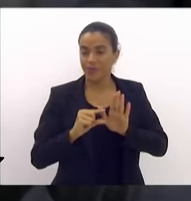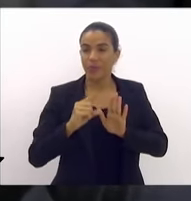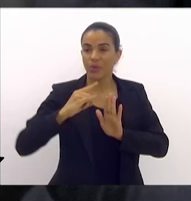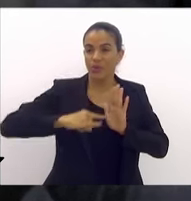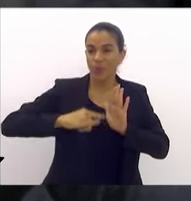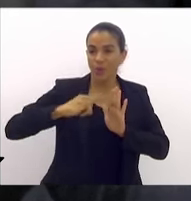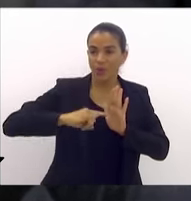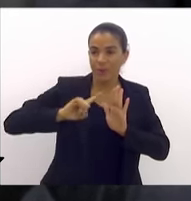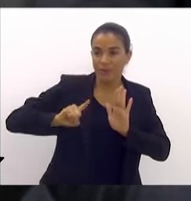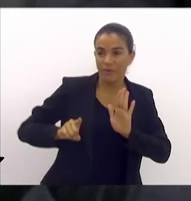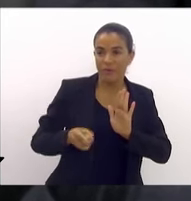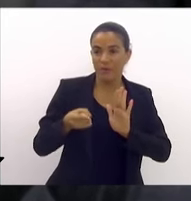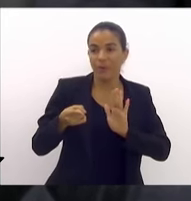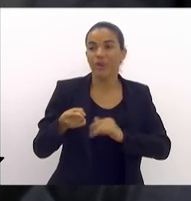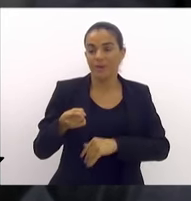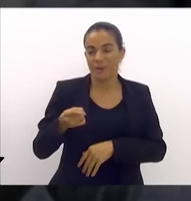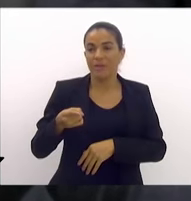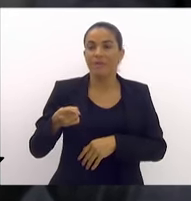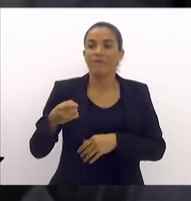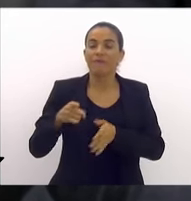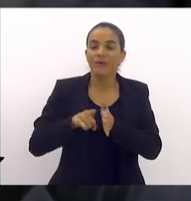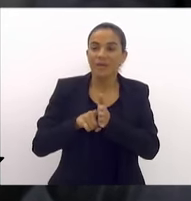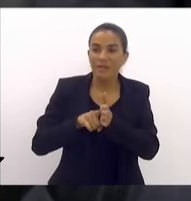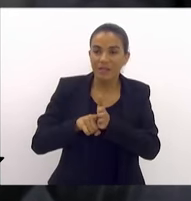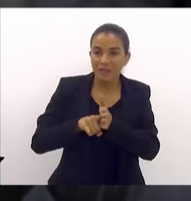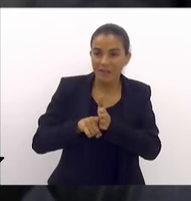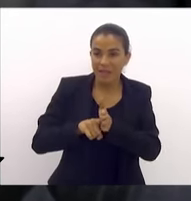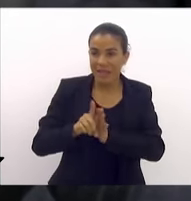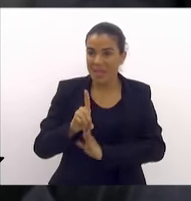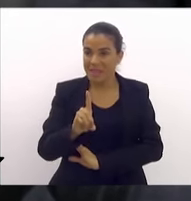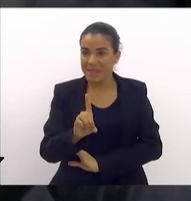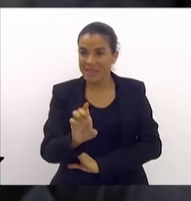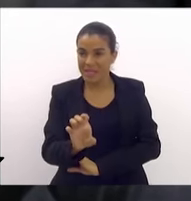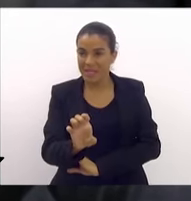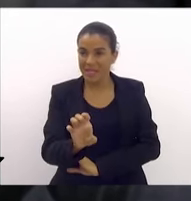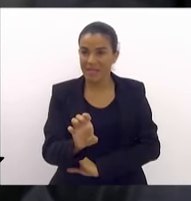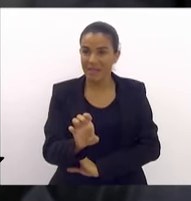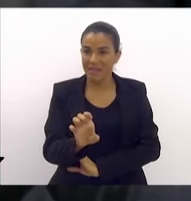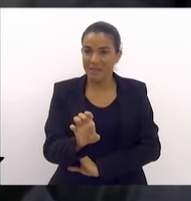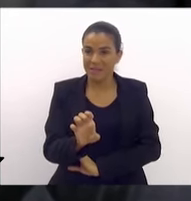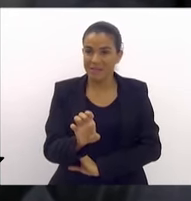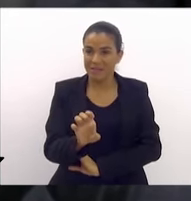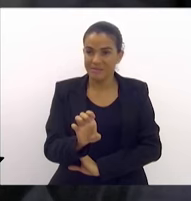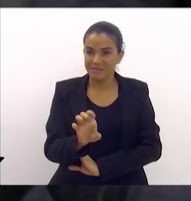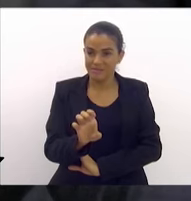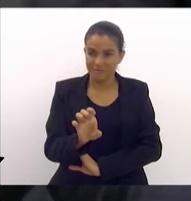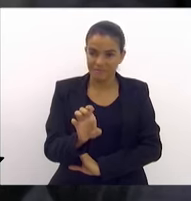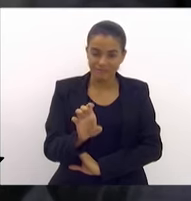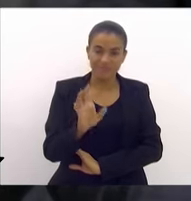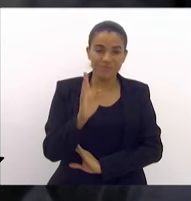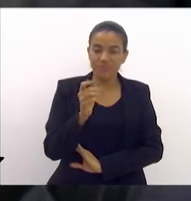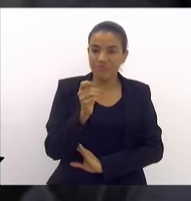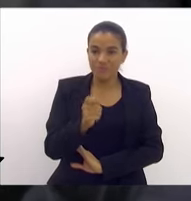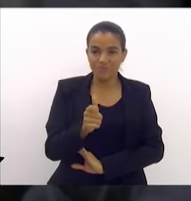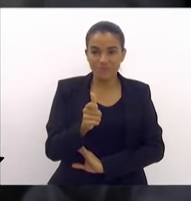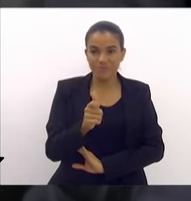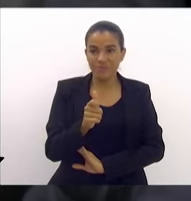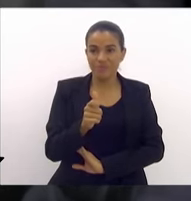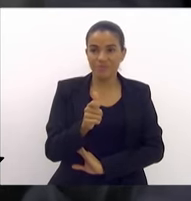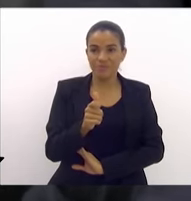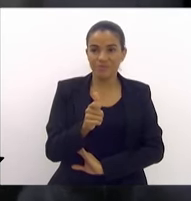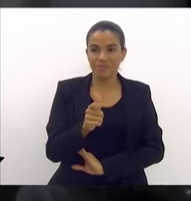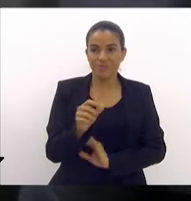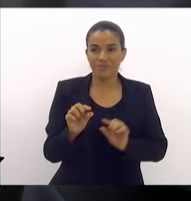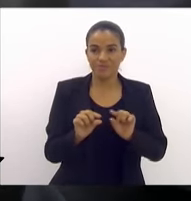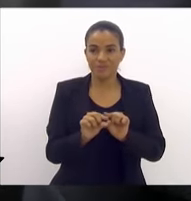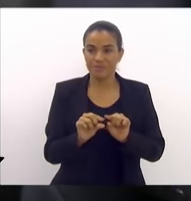documentos, vírgula, bem como de verificar. Eu acho que esse D aí, na segunda linha, quase no finalzinho da frase já,